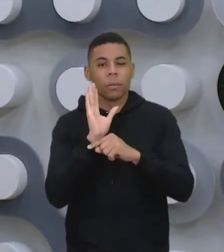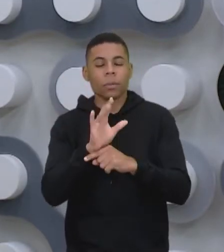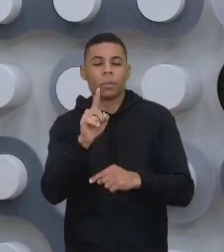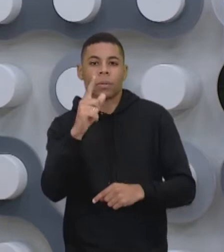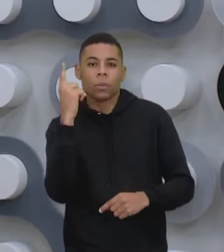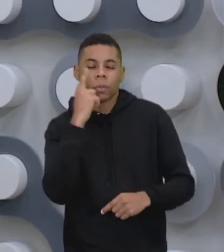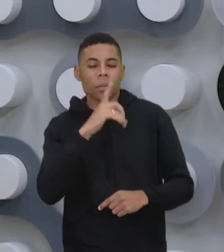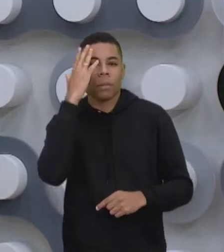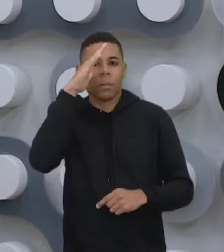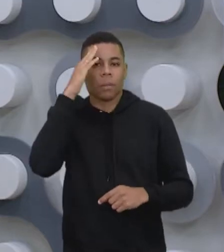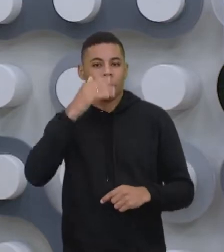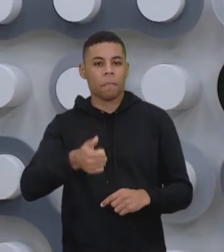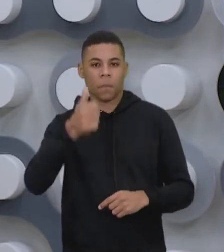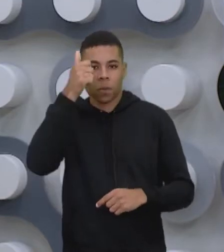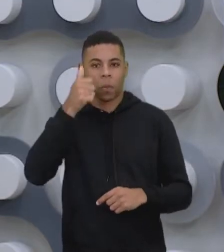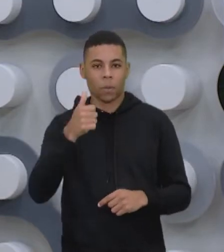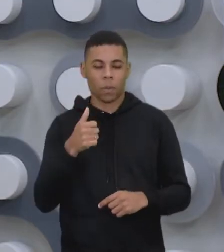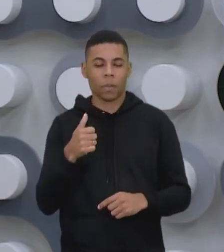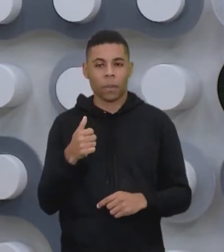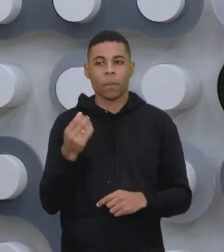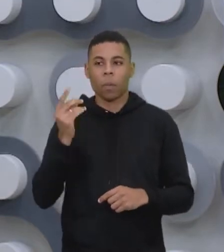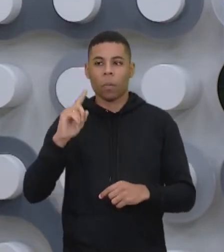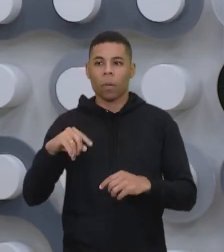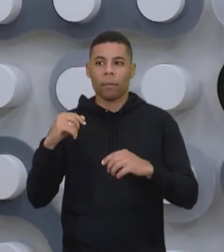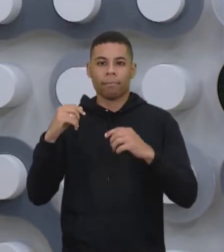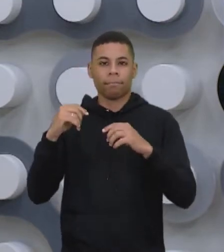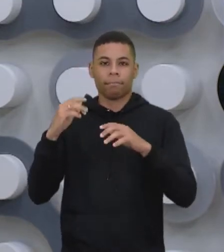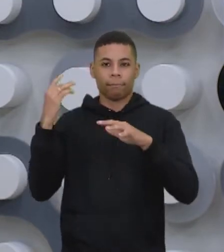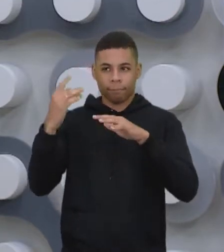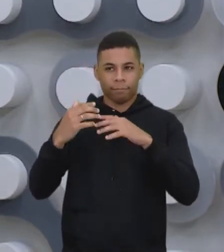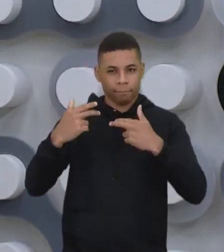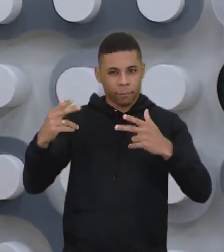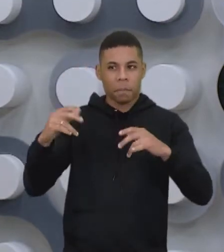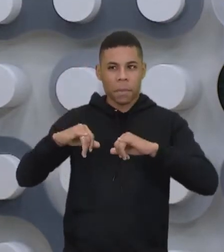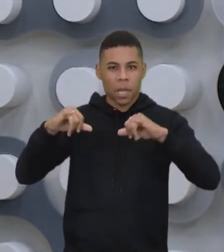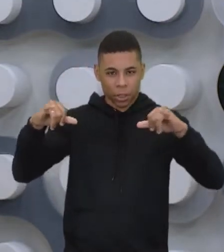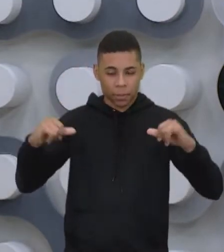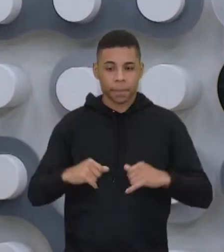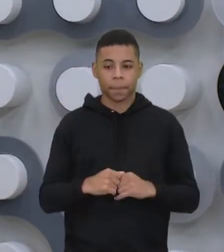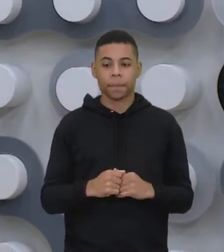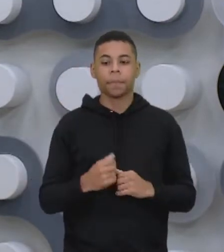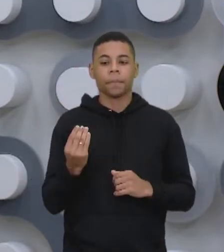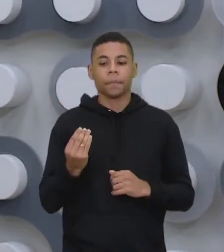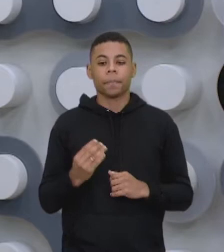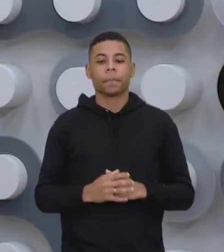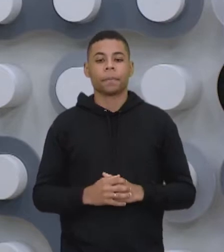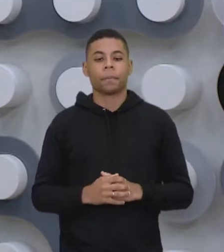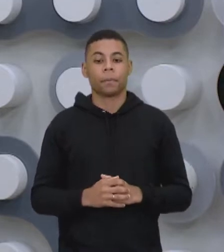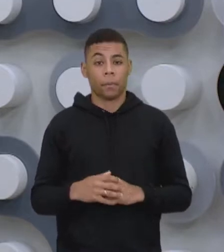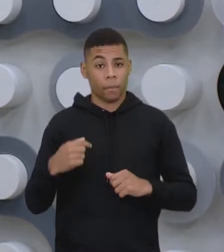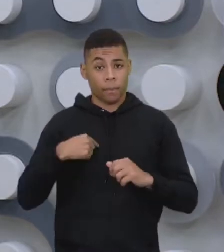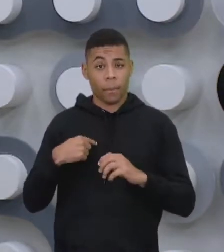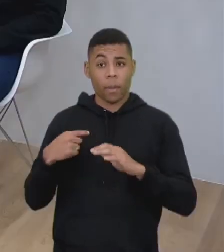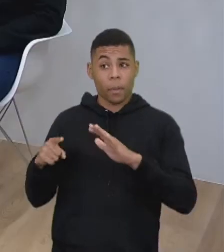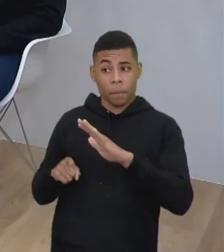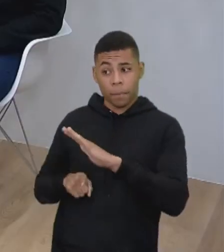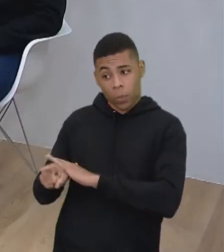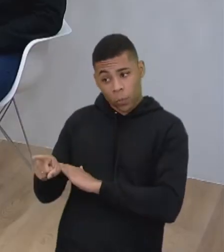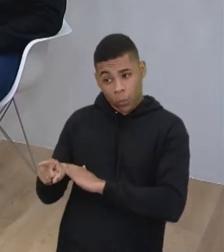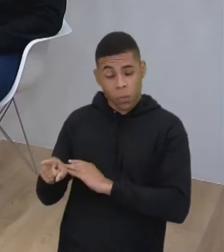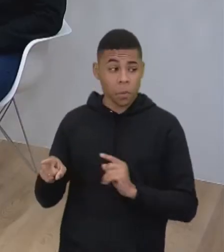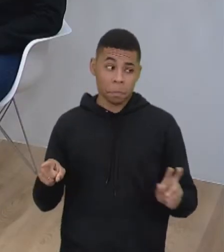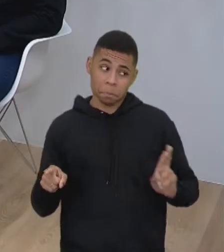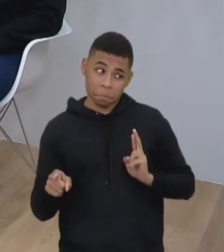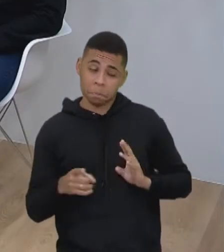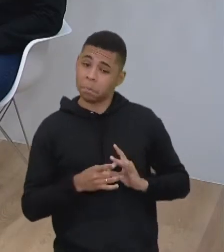compor o que é o nosso Observatório de Mídias, tá certo? Então, vamos fazer o seguinte, aliás, toda pergunta que eu fizer para um professor aqui, o outro pode